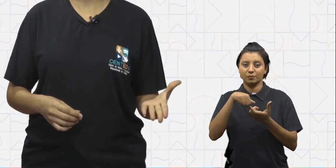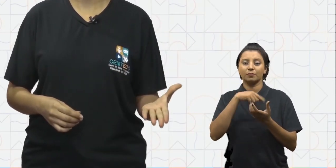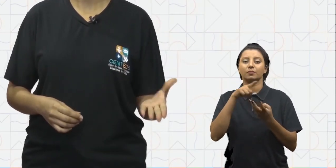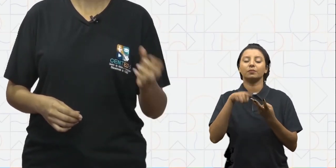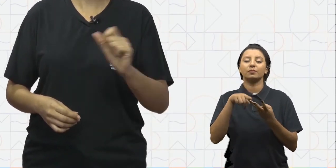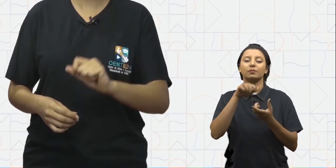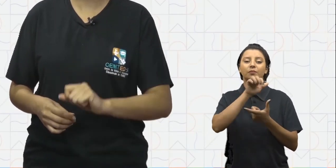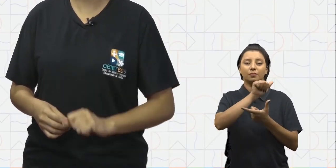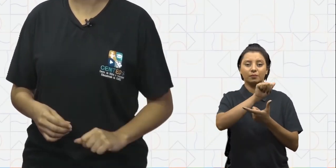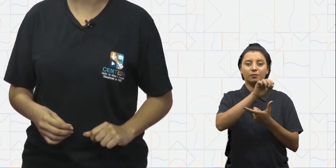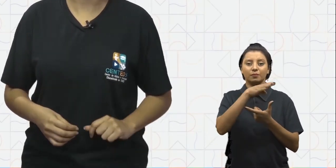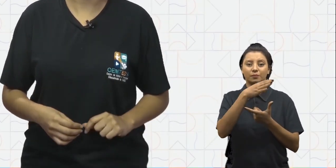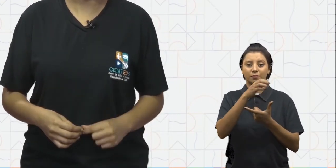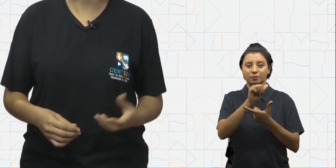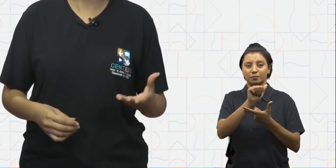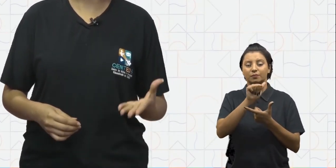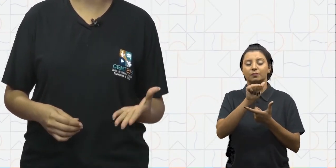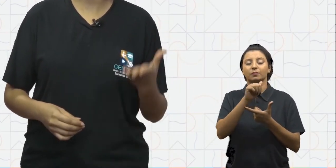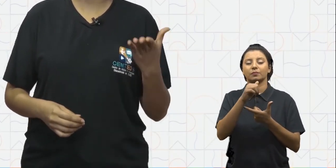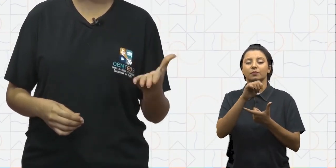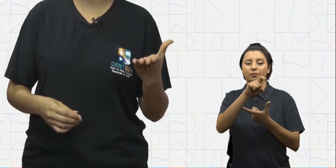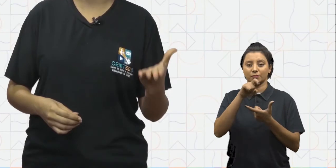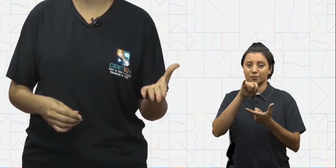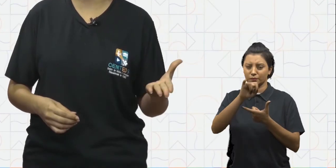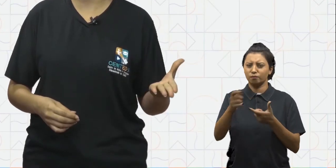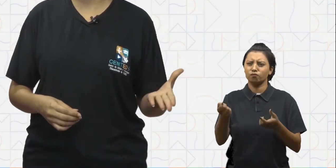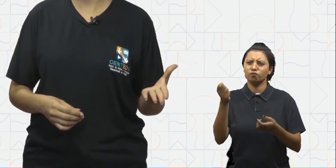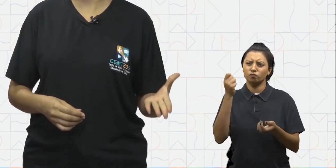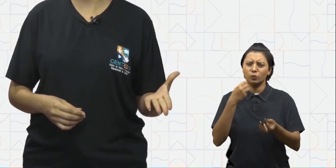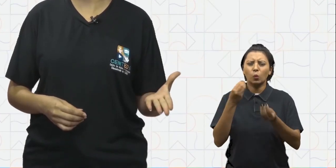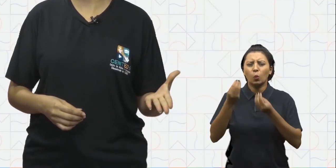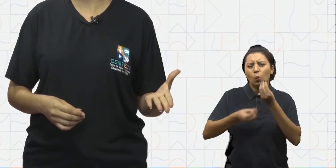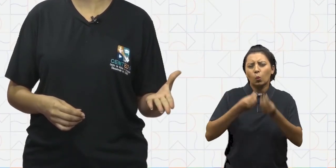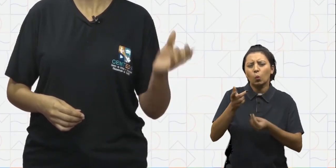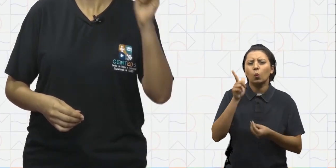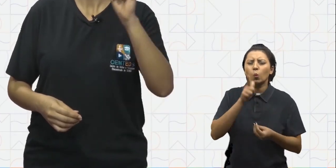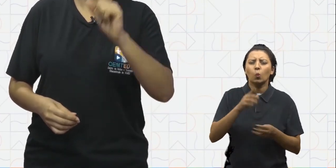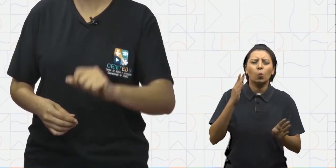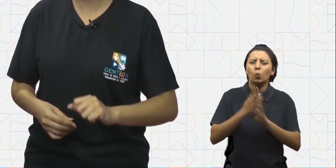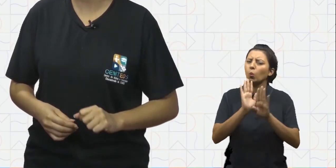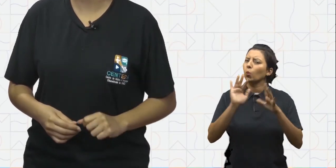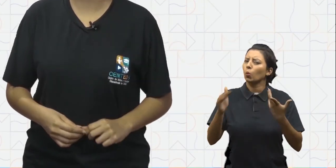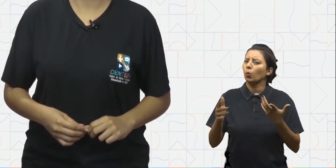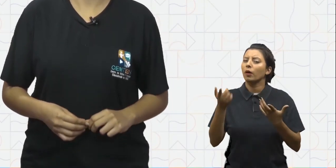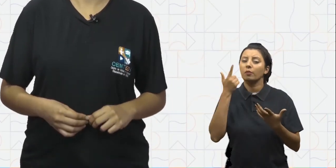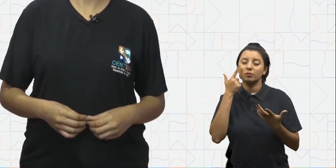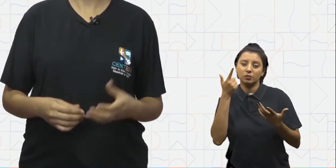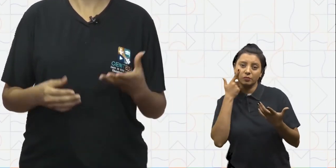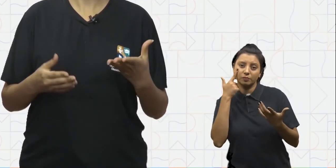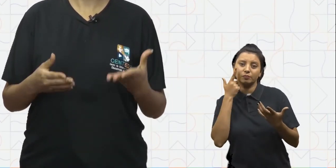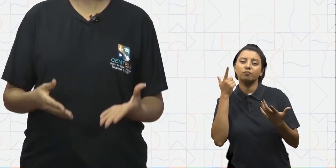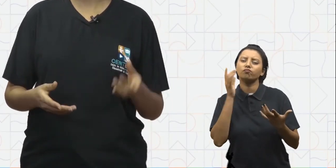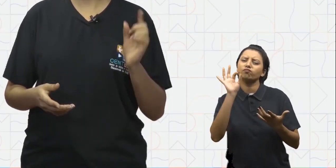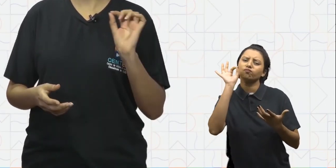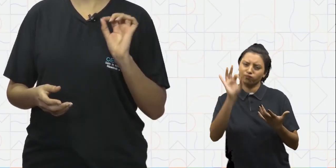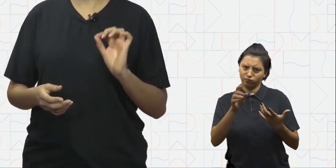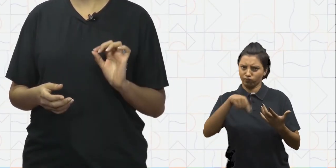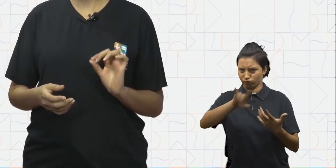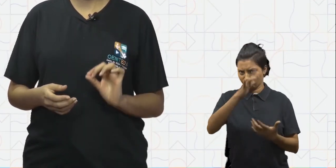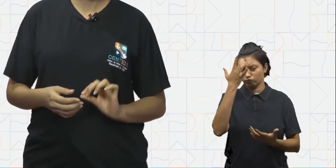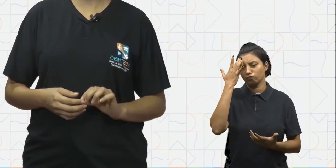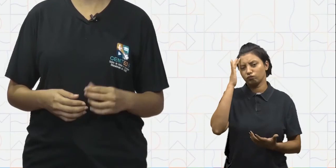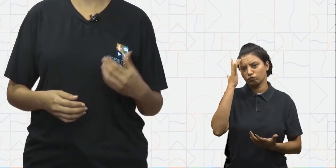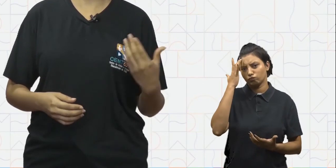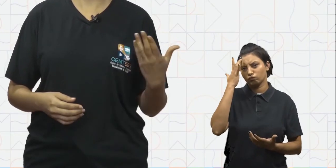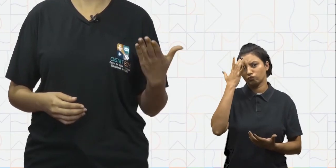abacaxi. Conseguiu identificar as sílabas mais fortes de cada uma? Veja comigo se você está certo no que